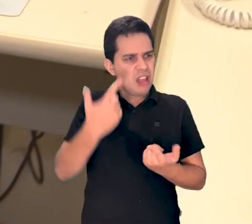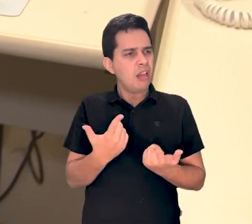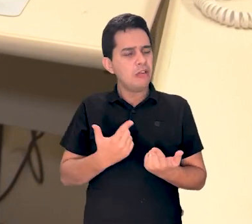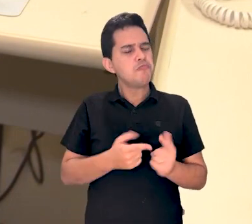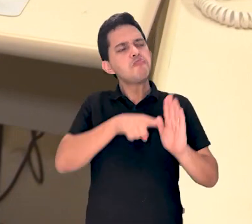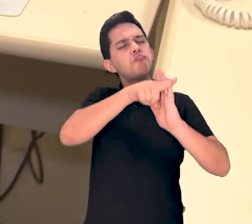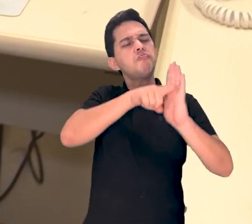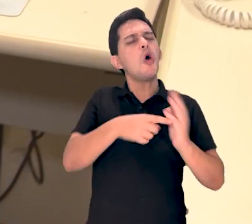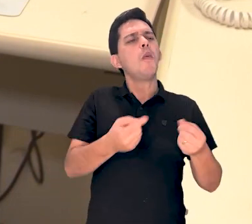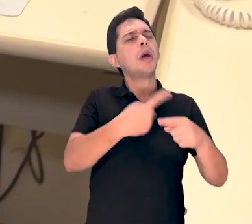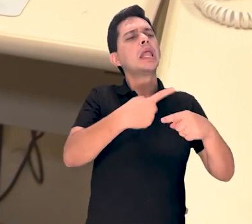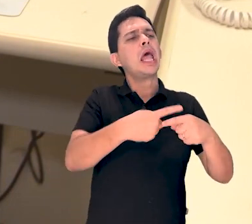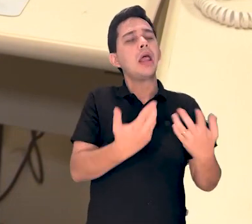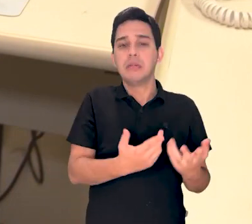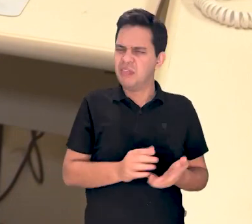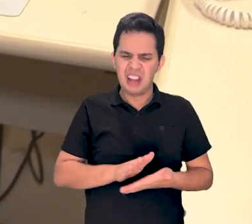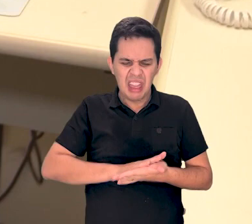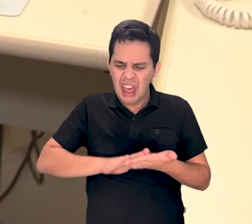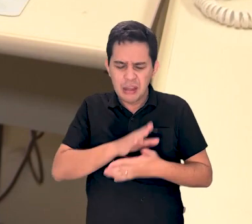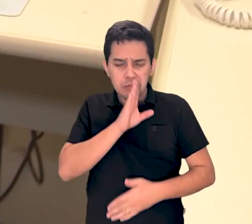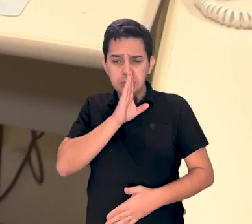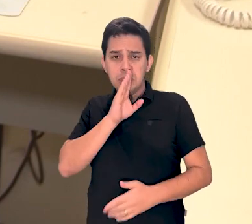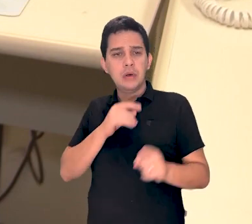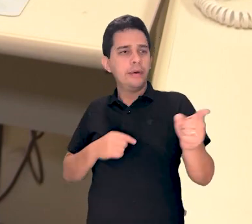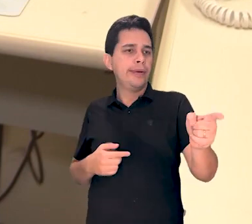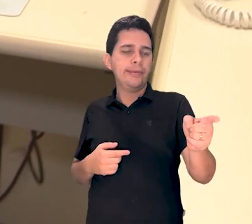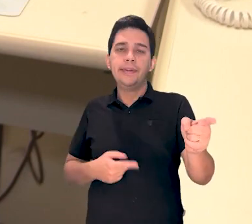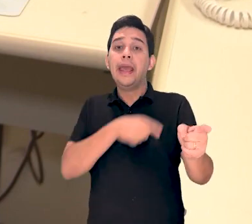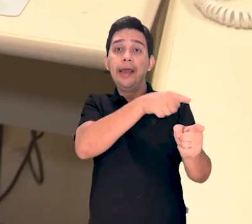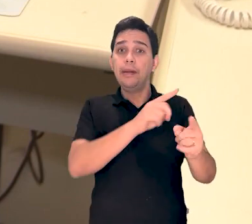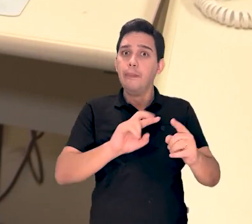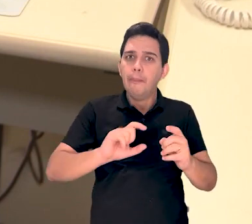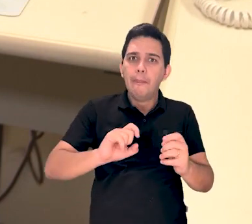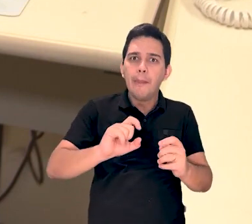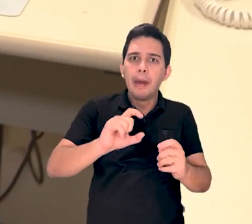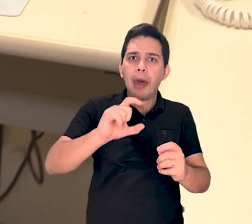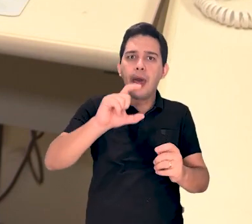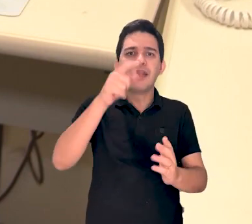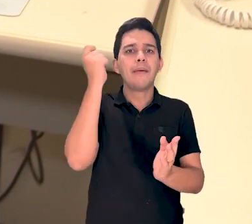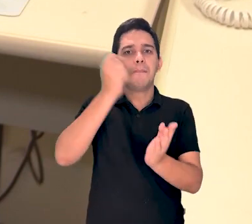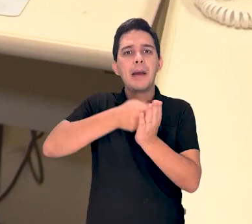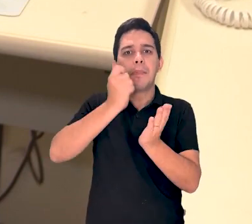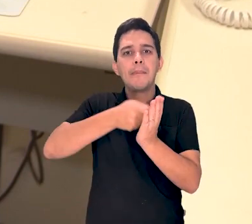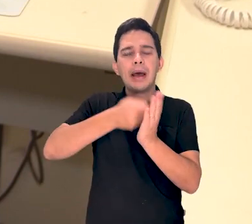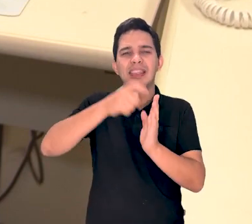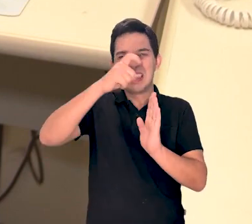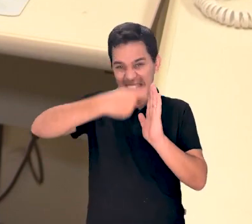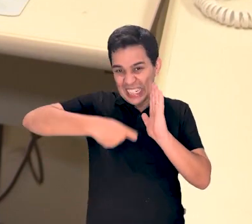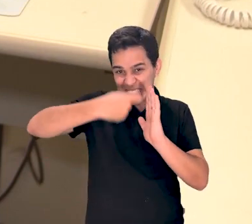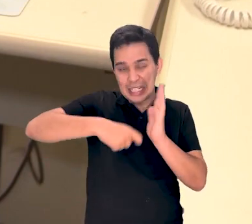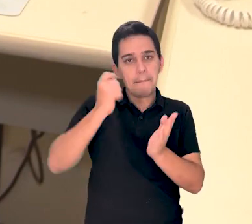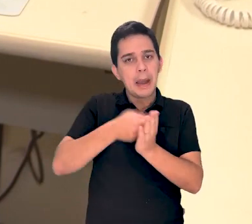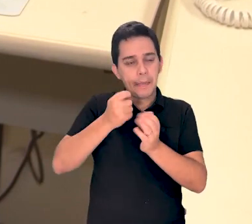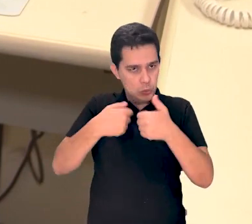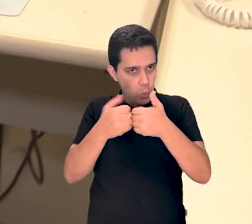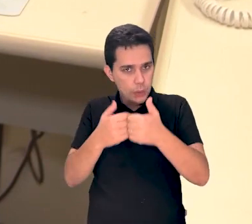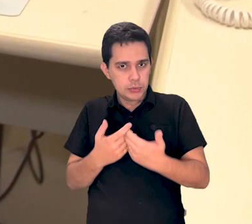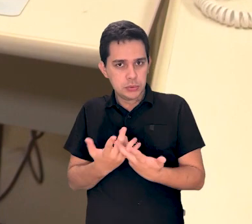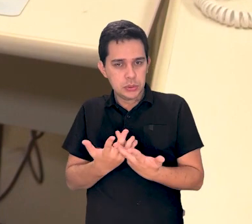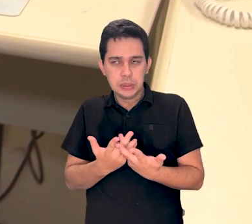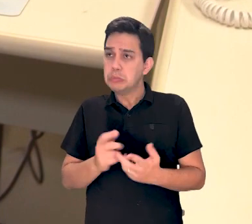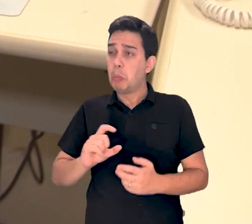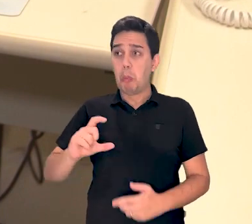situação se prolongue indefinidamente em prejuízo do usuário do serviço e loja assim que as regularidades se